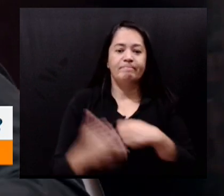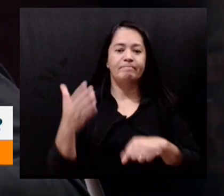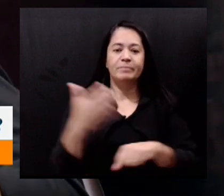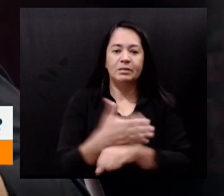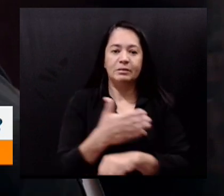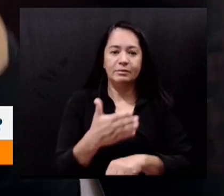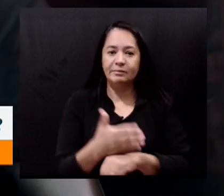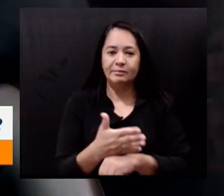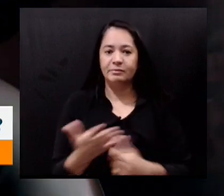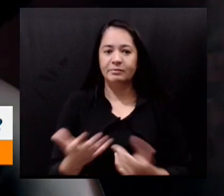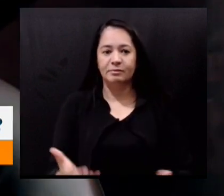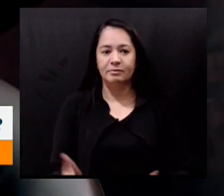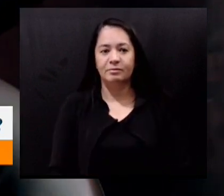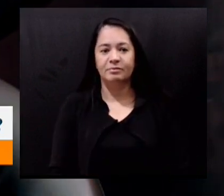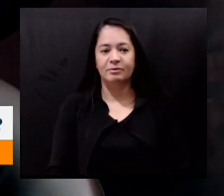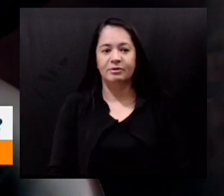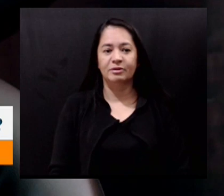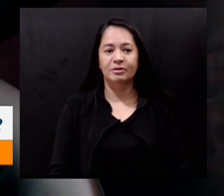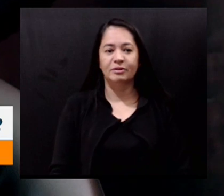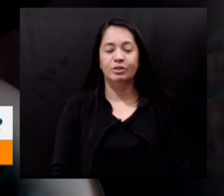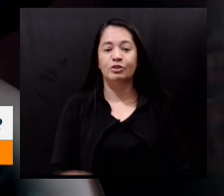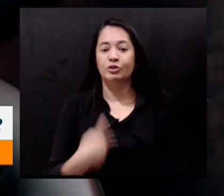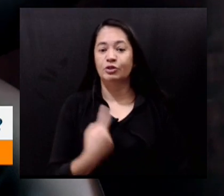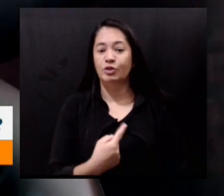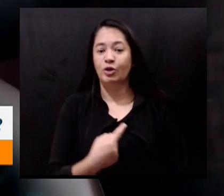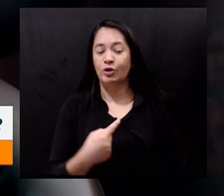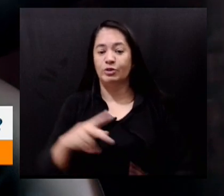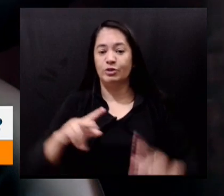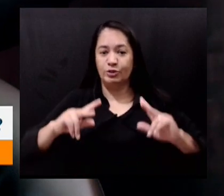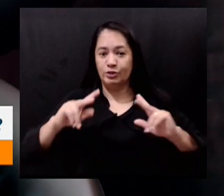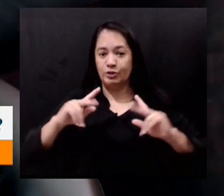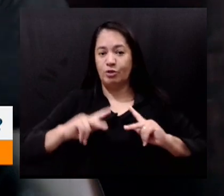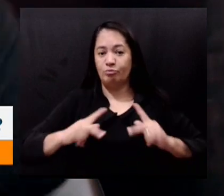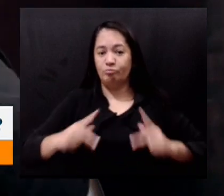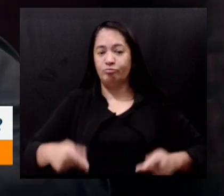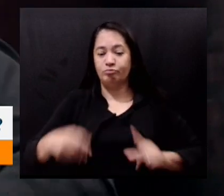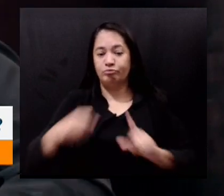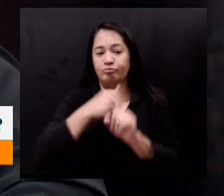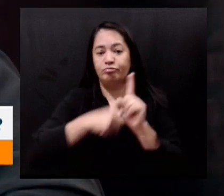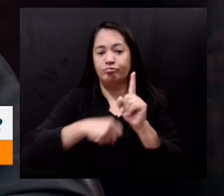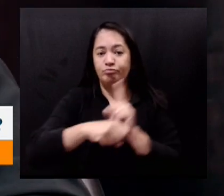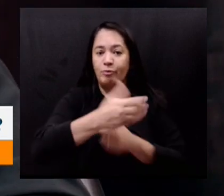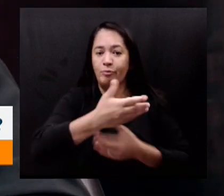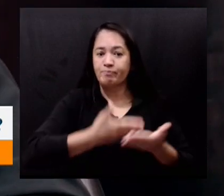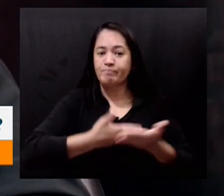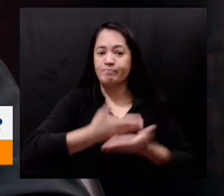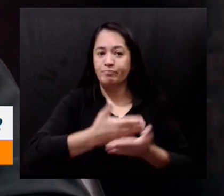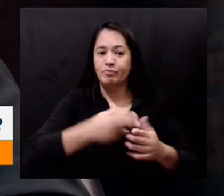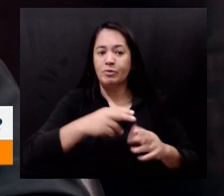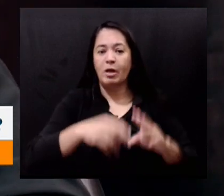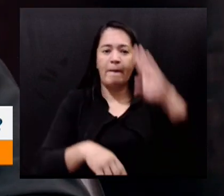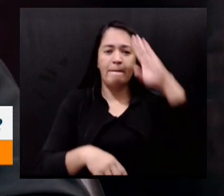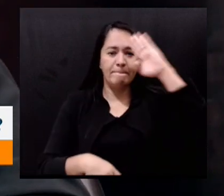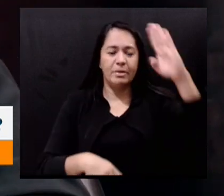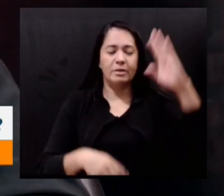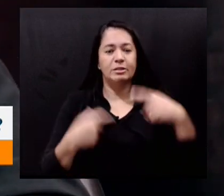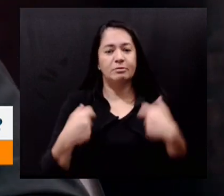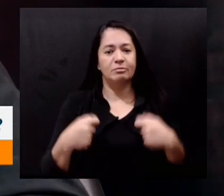como eu disse, assim, somos seres sociáveis, né, então é a principal necessidade, as pessoas se